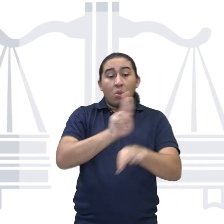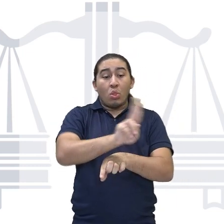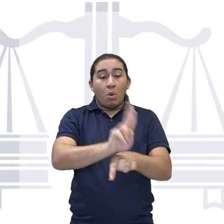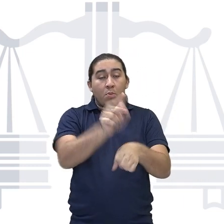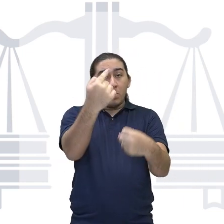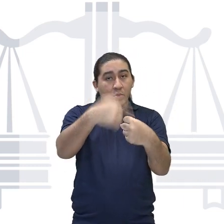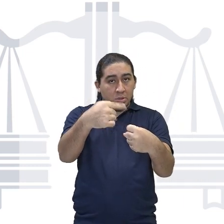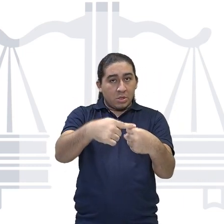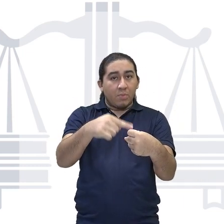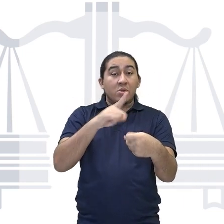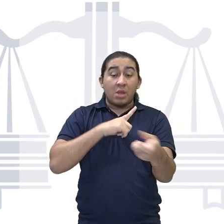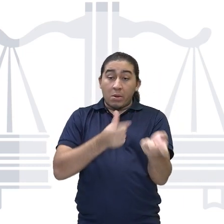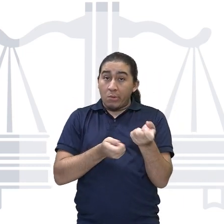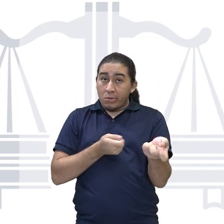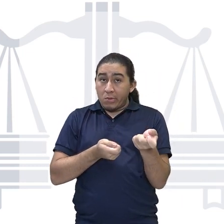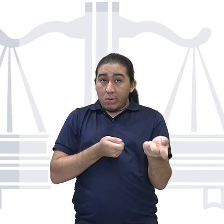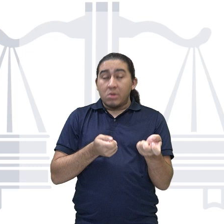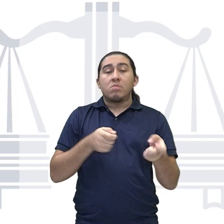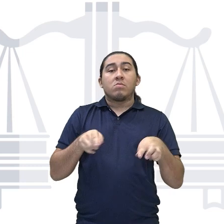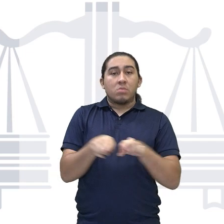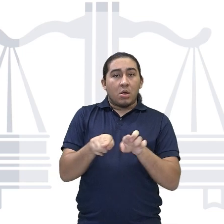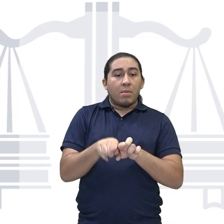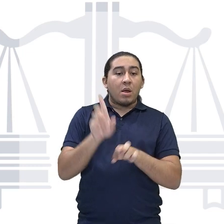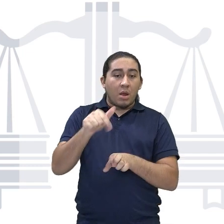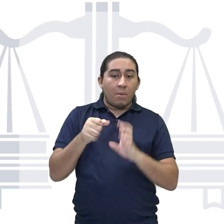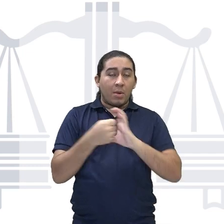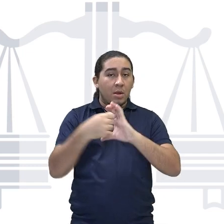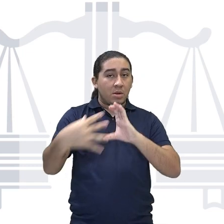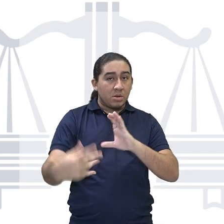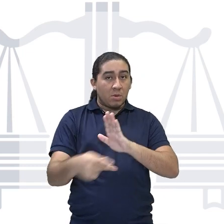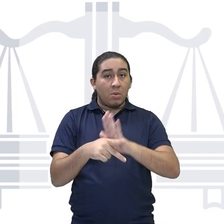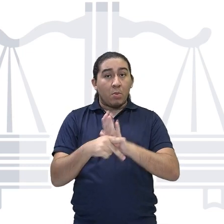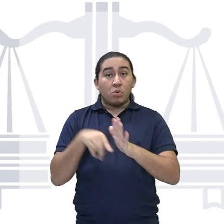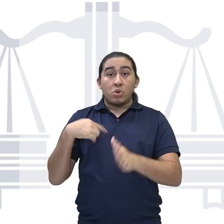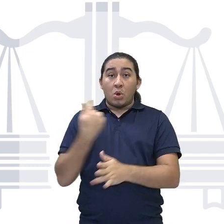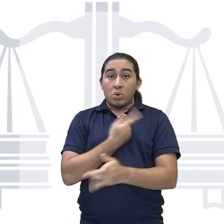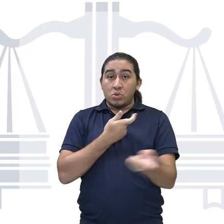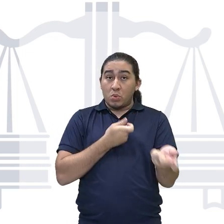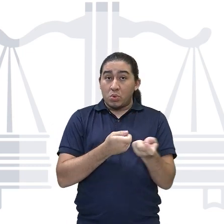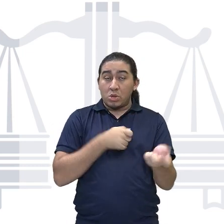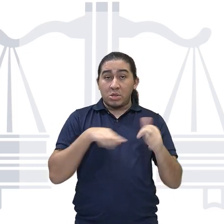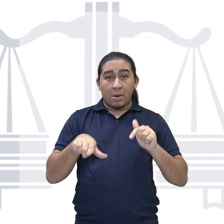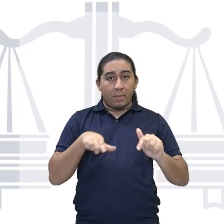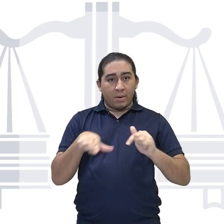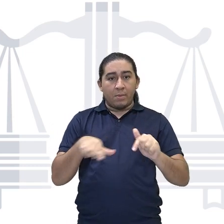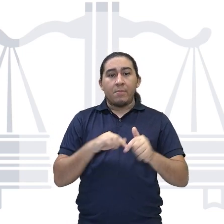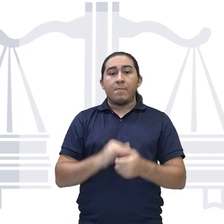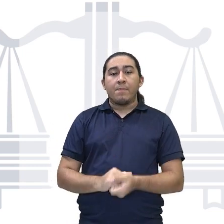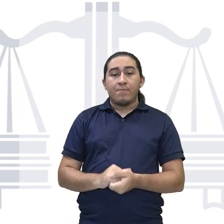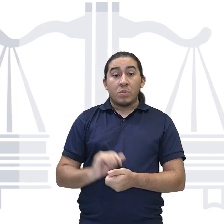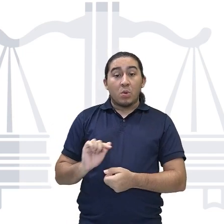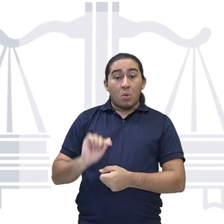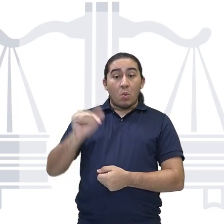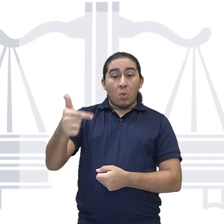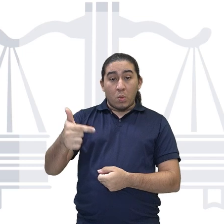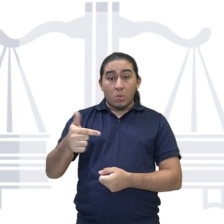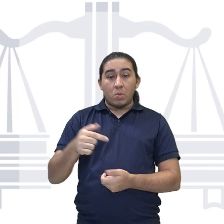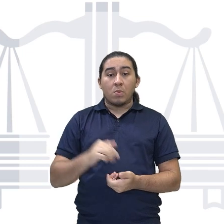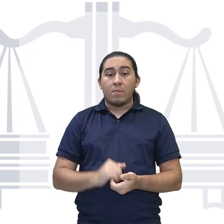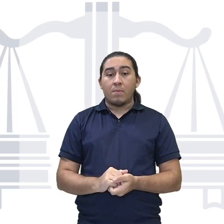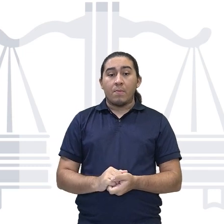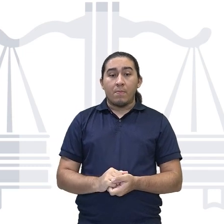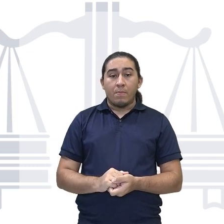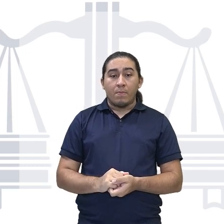isso também dentro da CITEM, um dos aspectos de controle que a gente tem. O próximo, né, faz parte